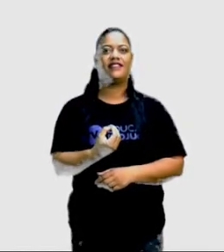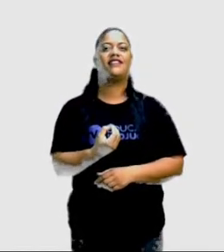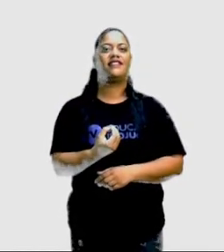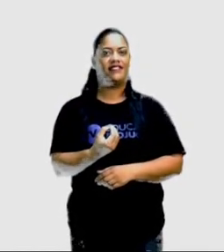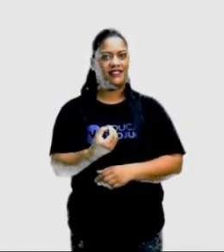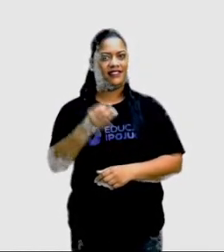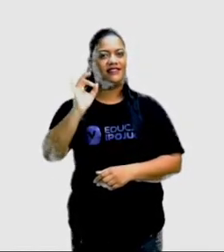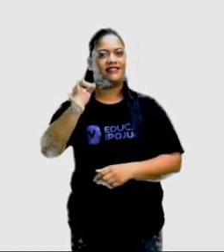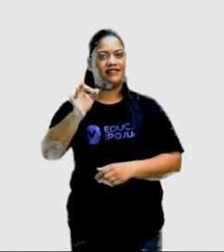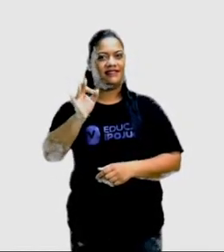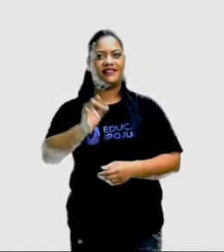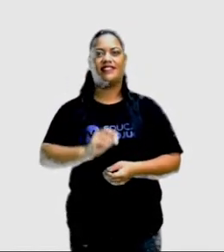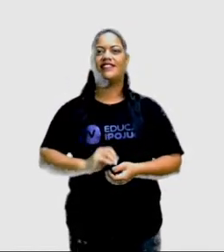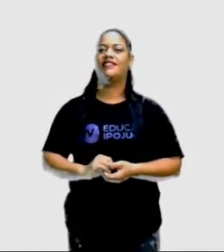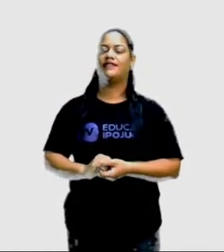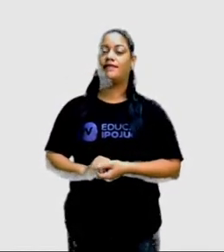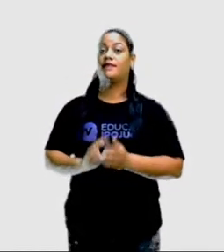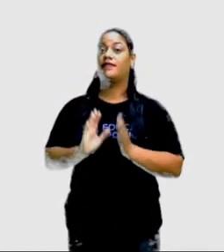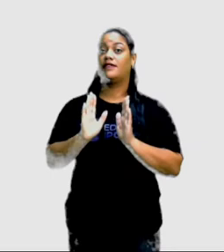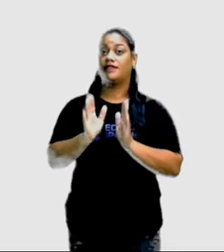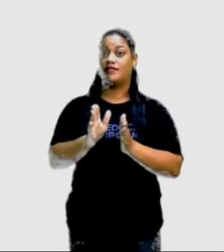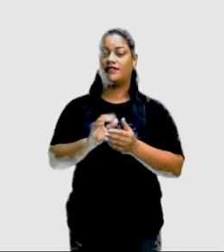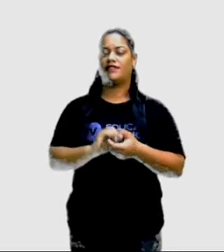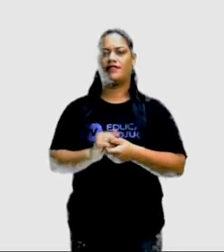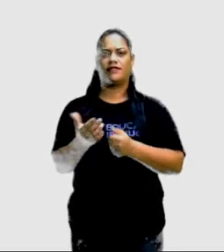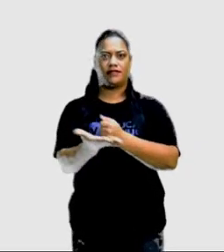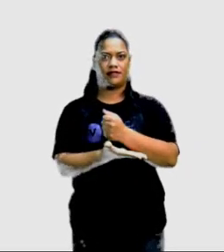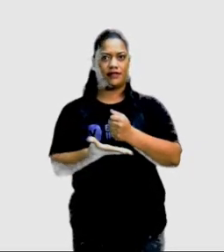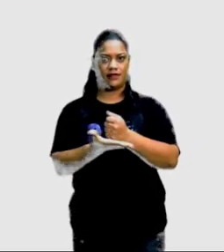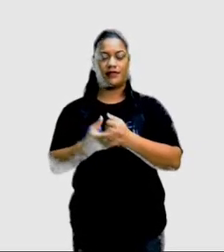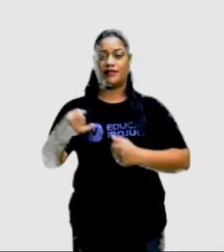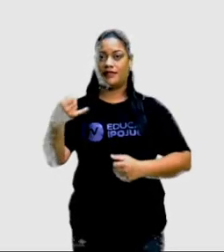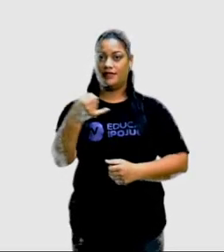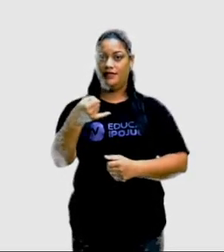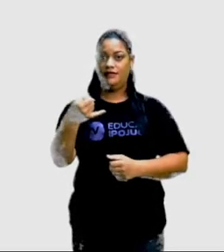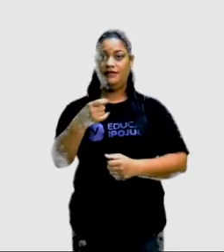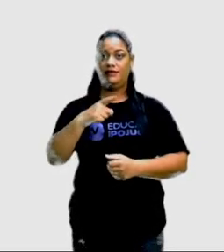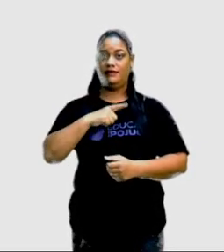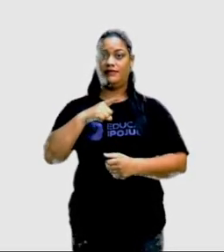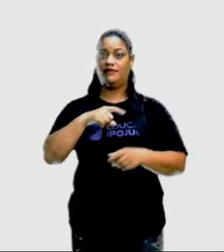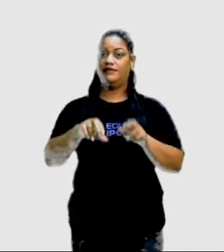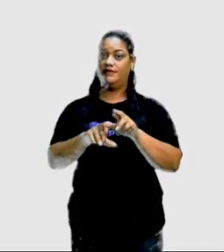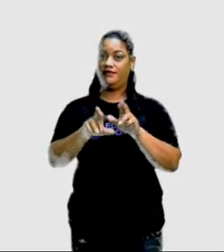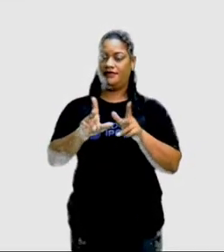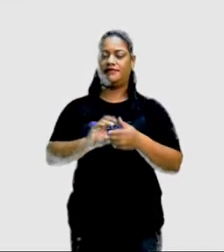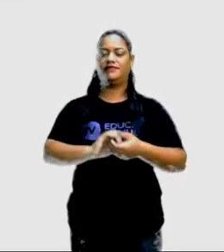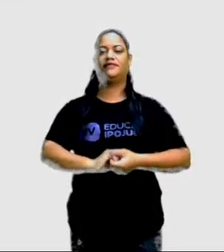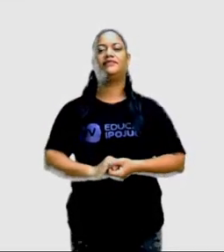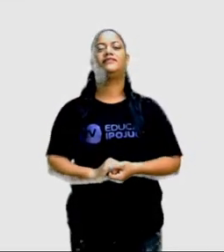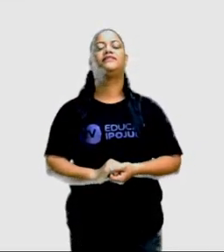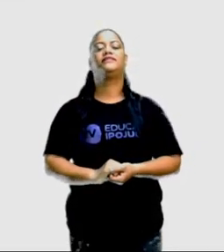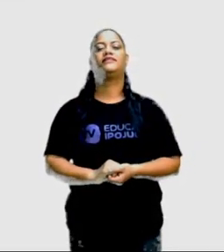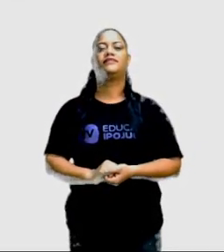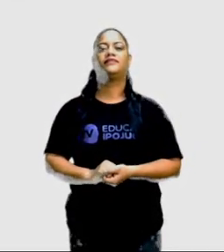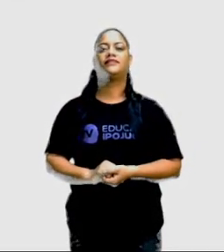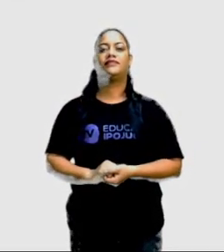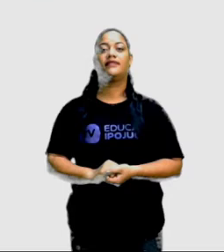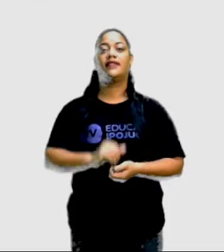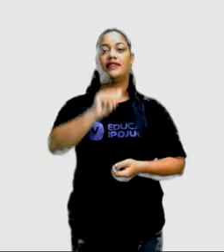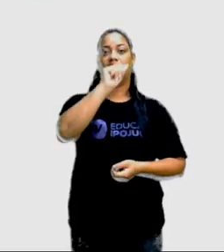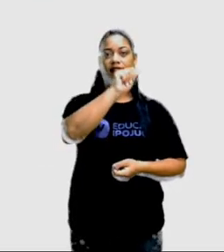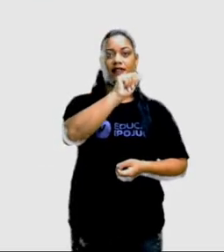É isso aí. Já nos fatos básicos da subtração, eu tenho a seguinte situação.